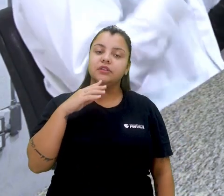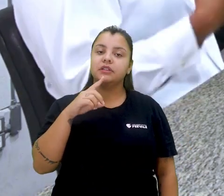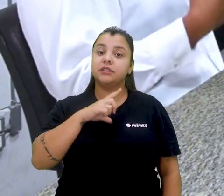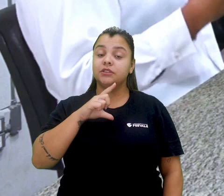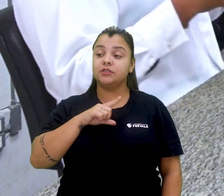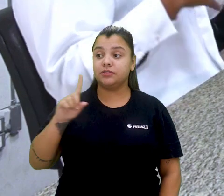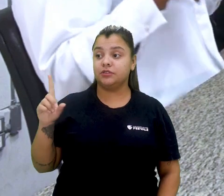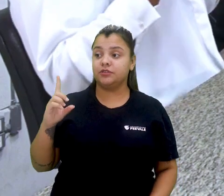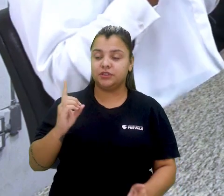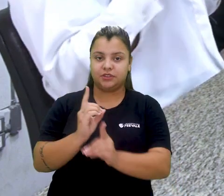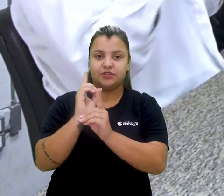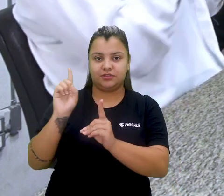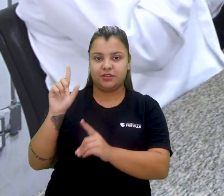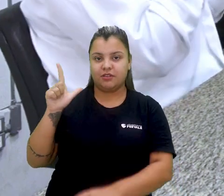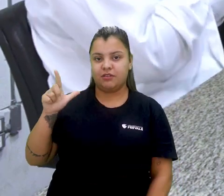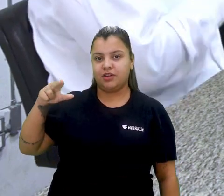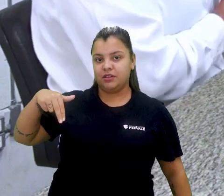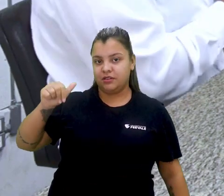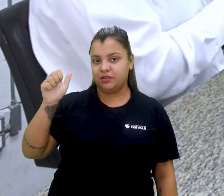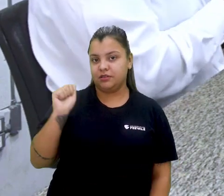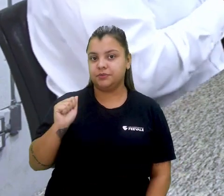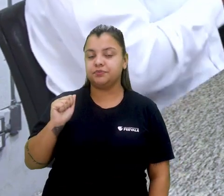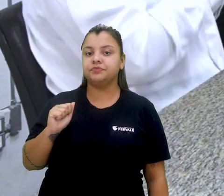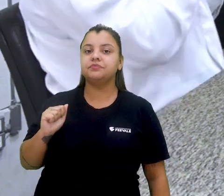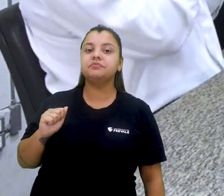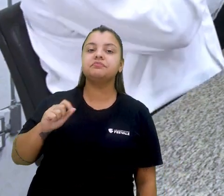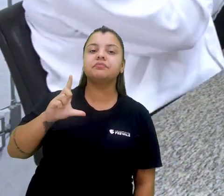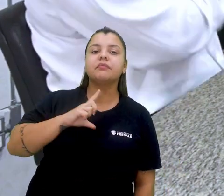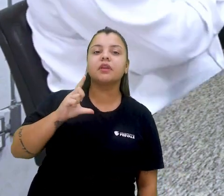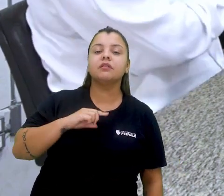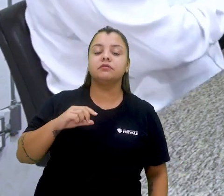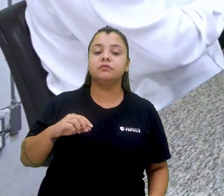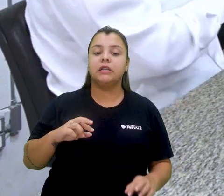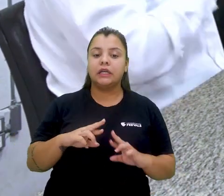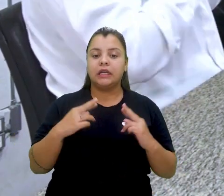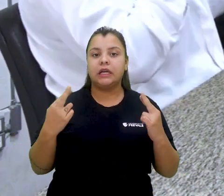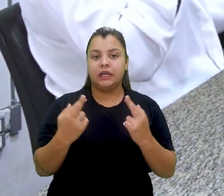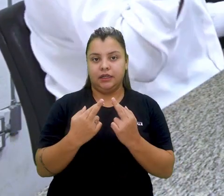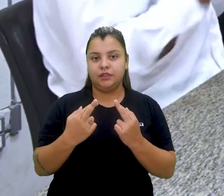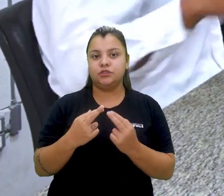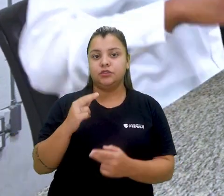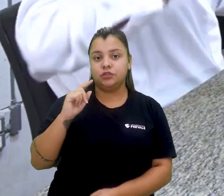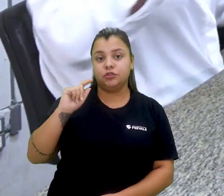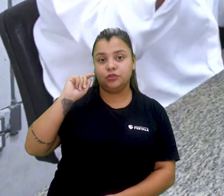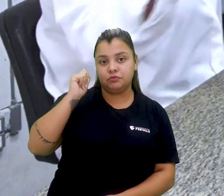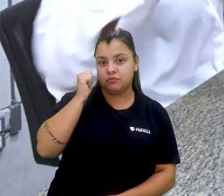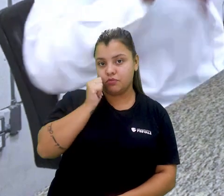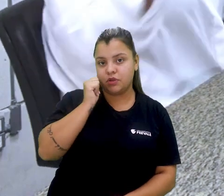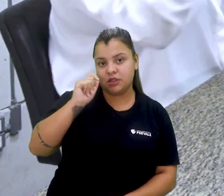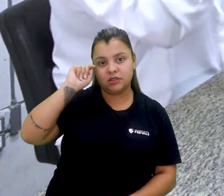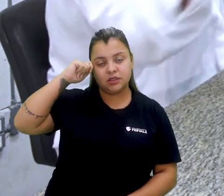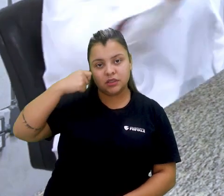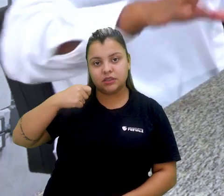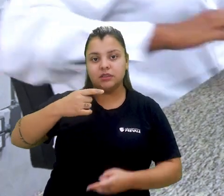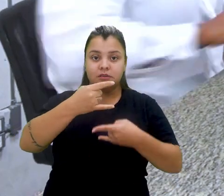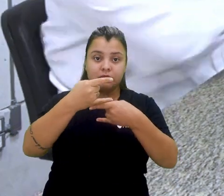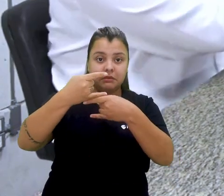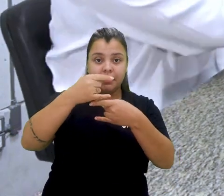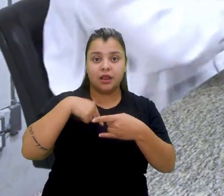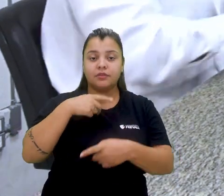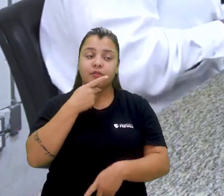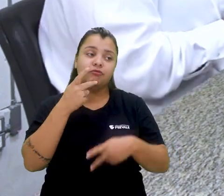com alona foi através da rede de mulheres negras e a gente participou de uma live onde eu fui fui falando ali foi